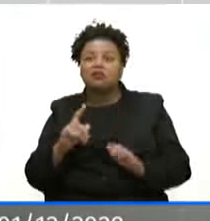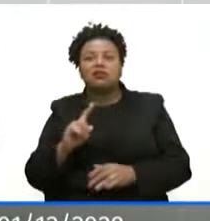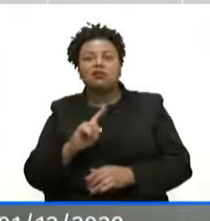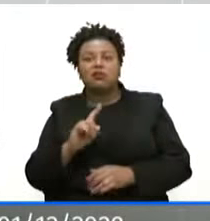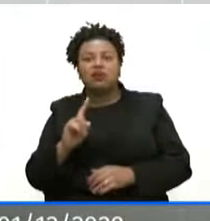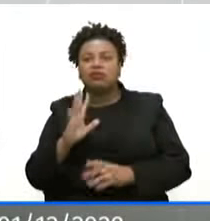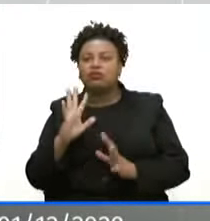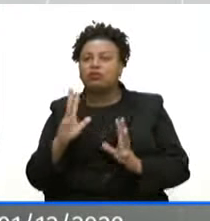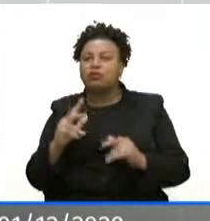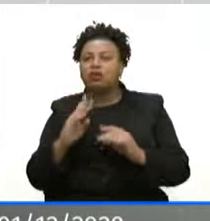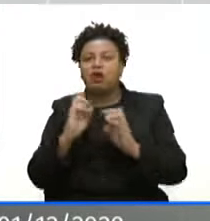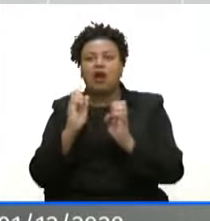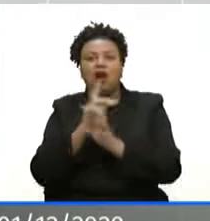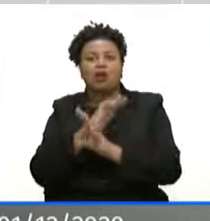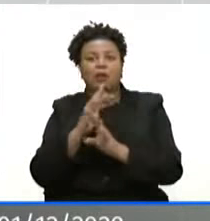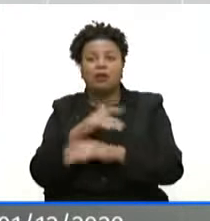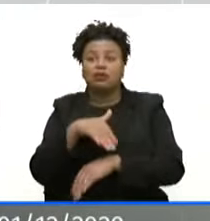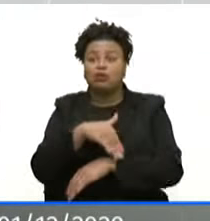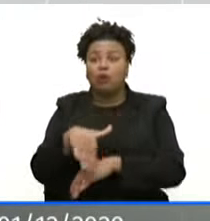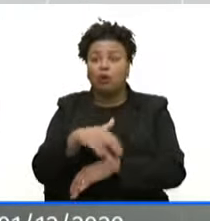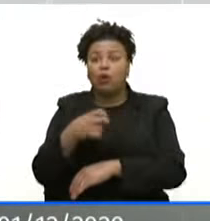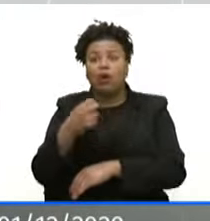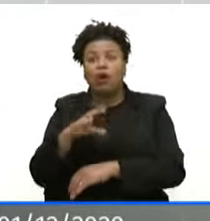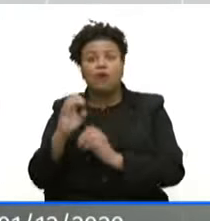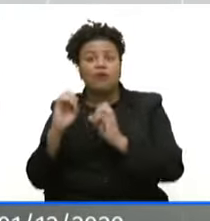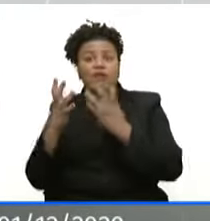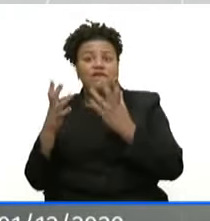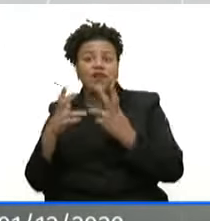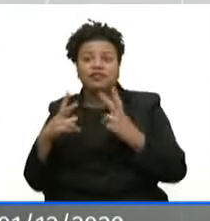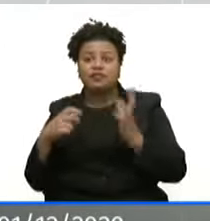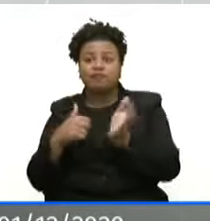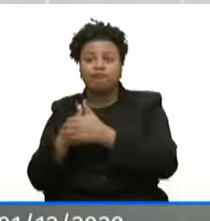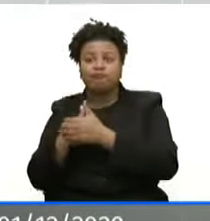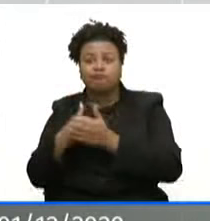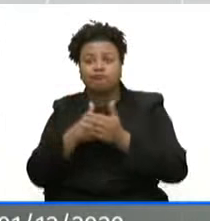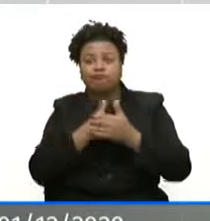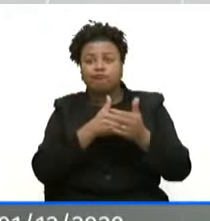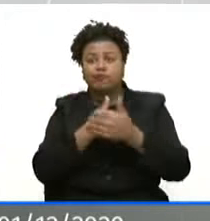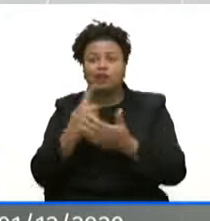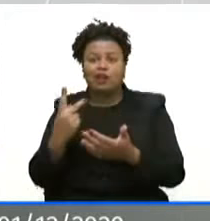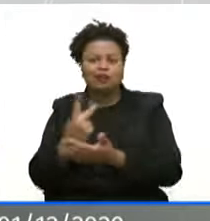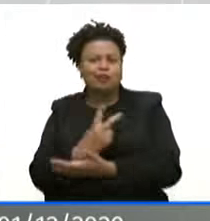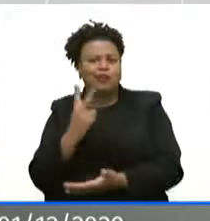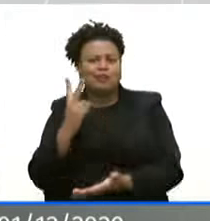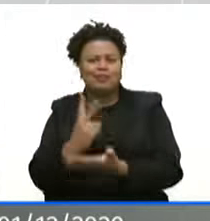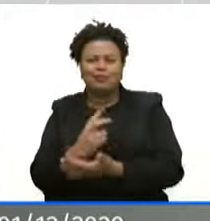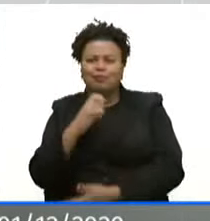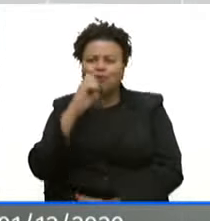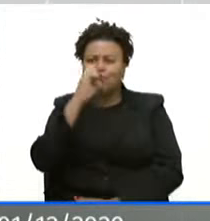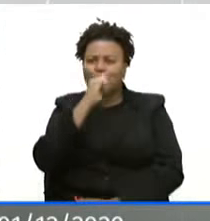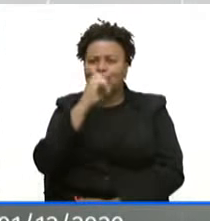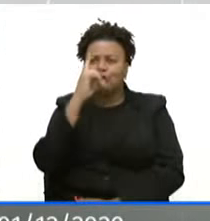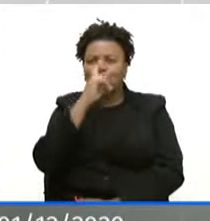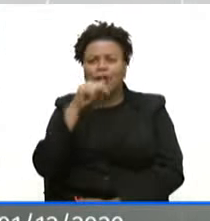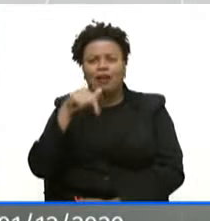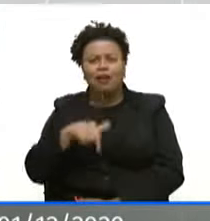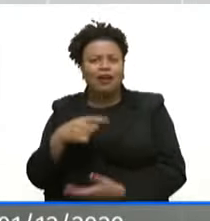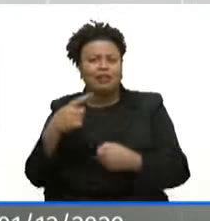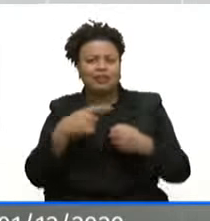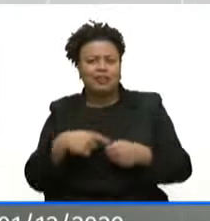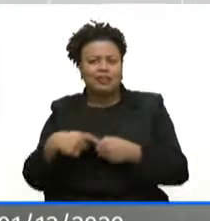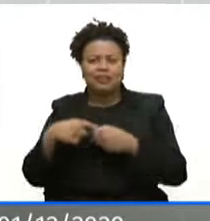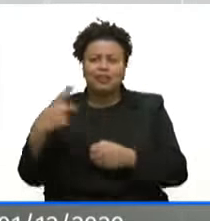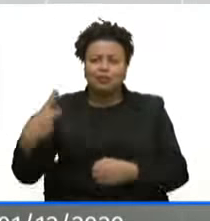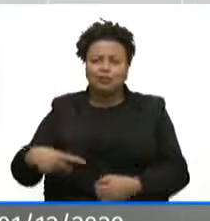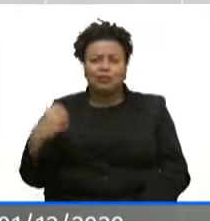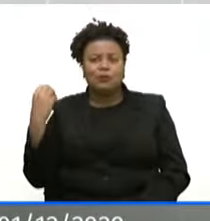ficassem todos aglomerados na rua ou em festas clandestinas que acontecem todos os finais de semana aqui na nossa cidade, aqui em